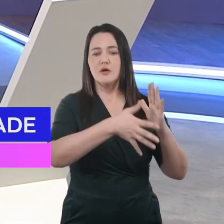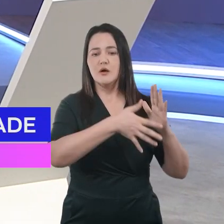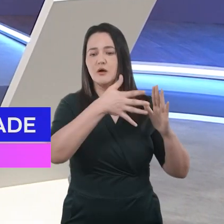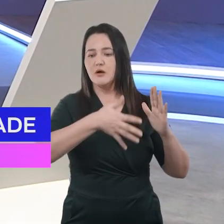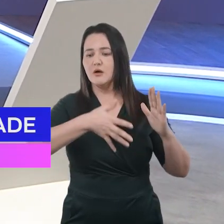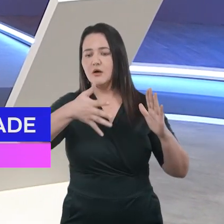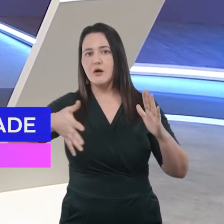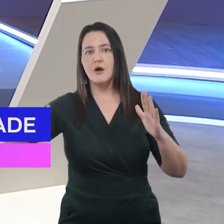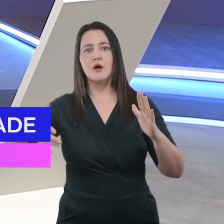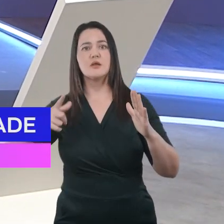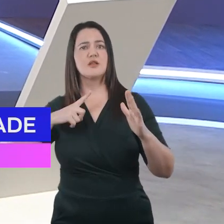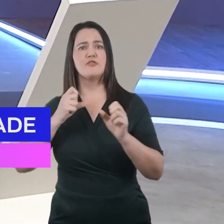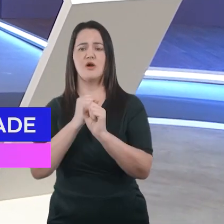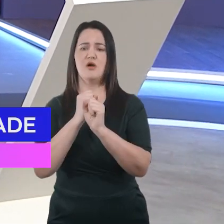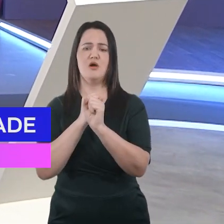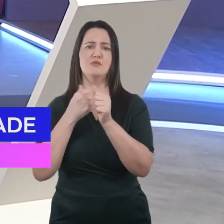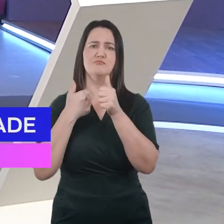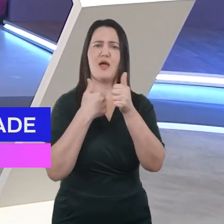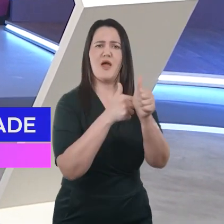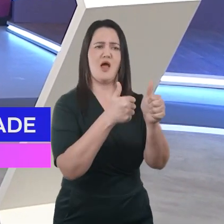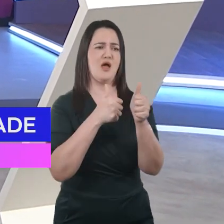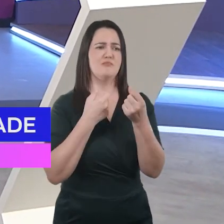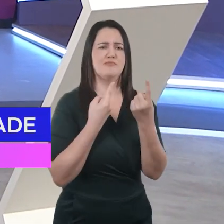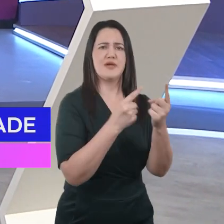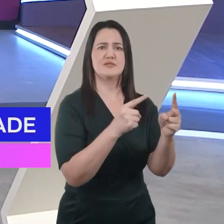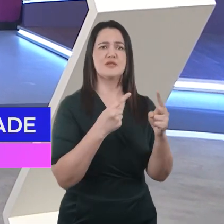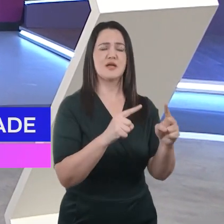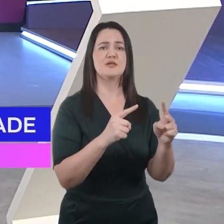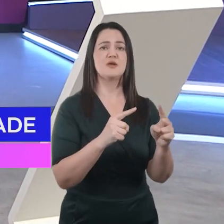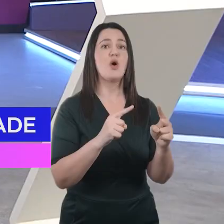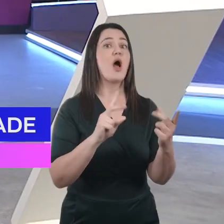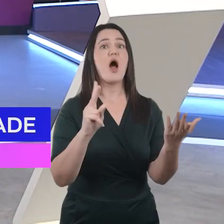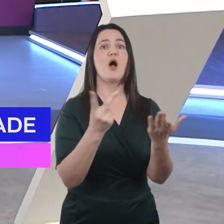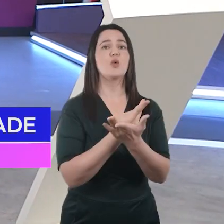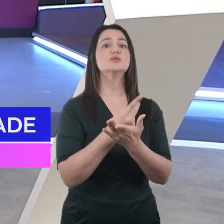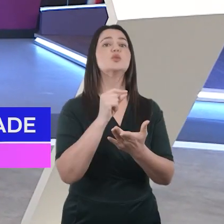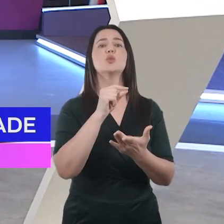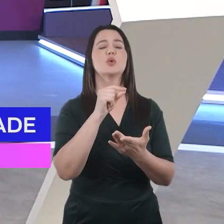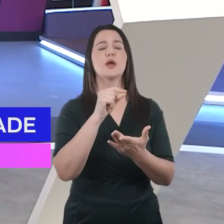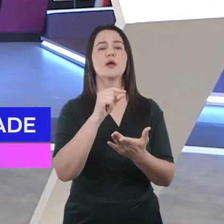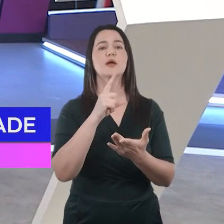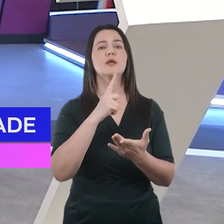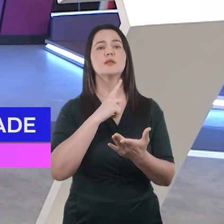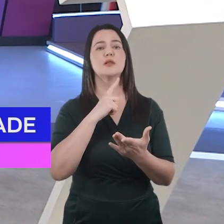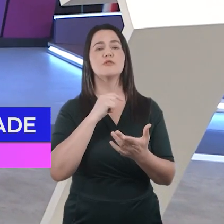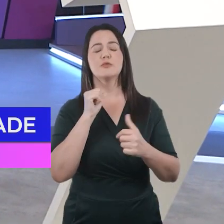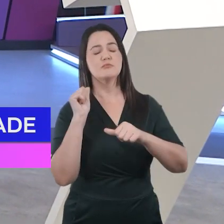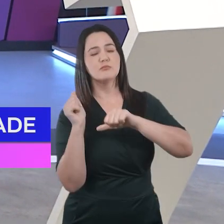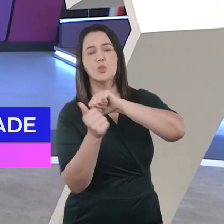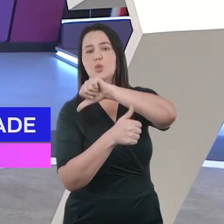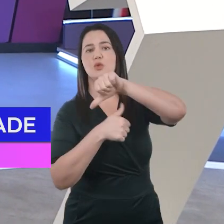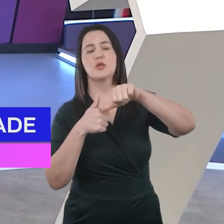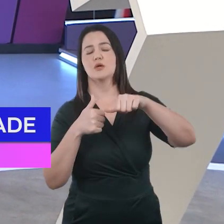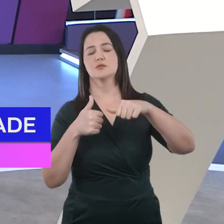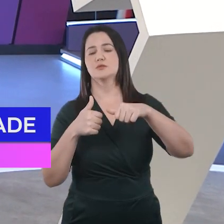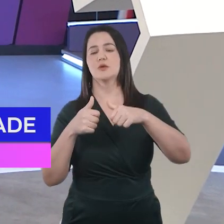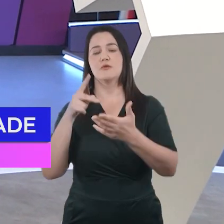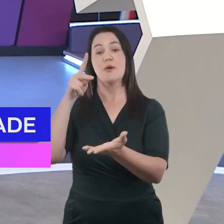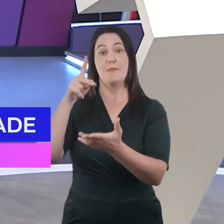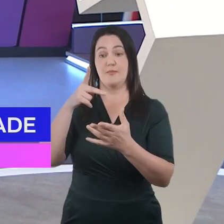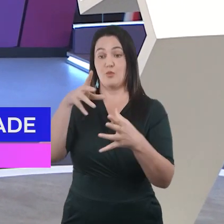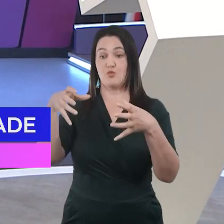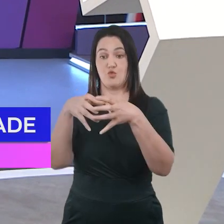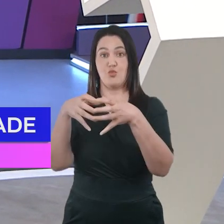desta perseguição, a reforma que aconteceu trouxe um novo amanhecer